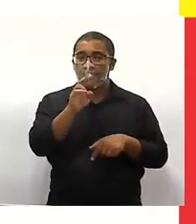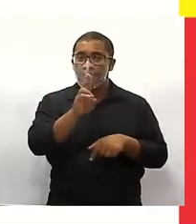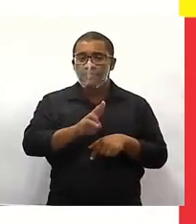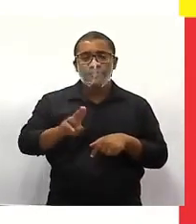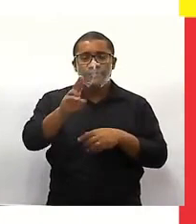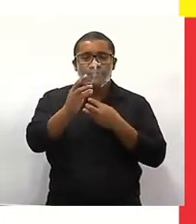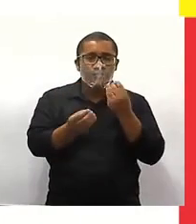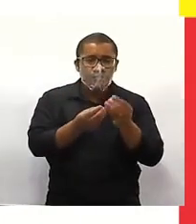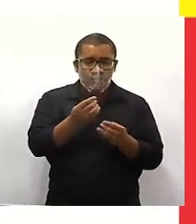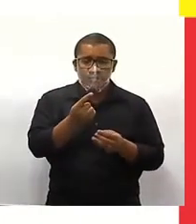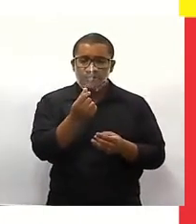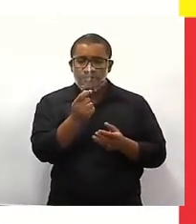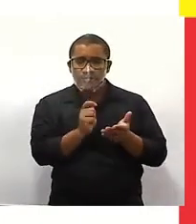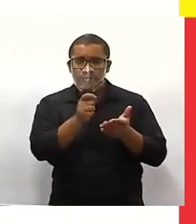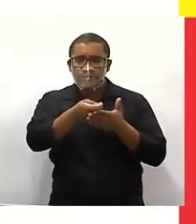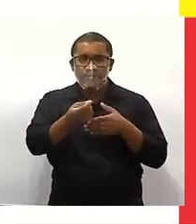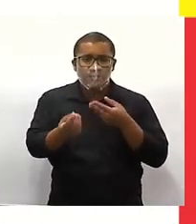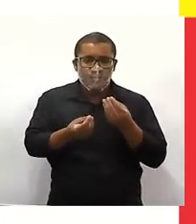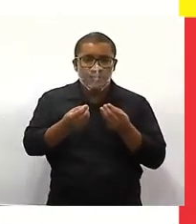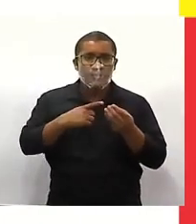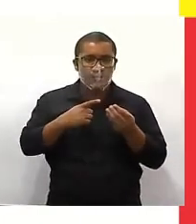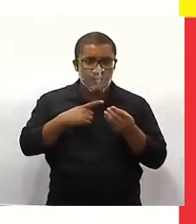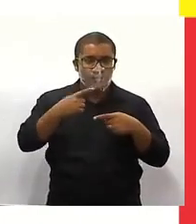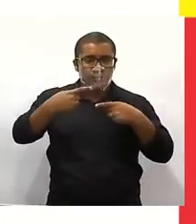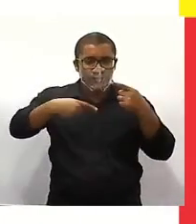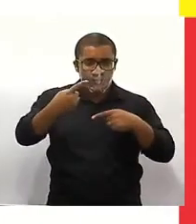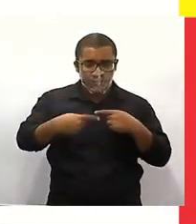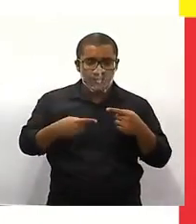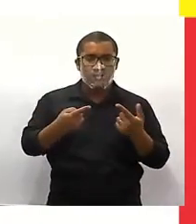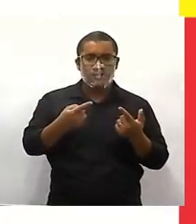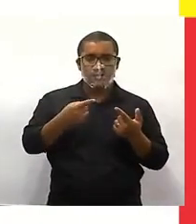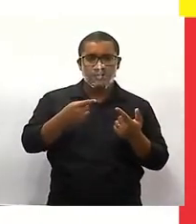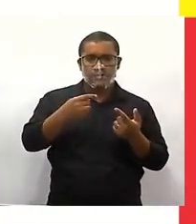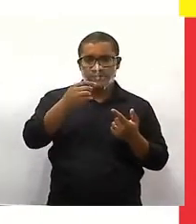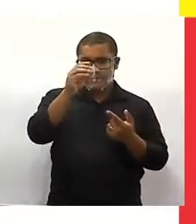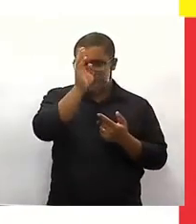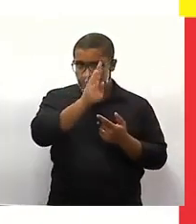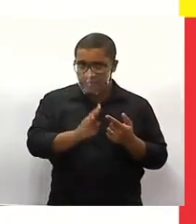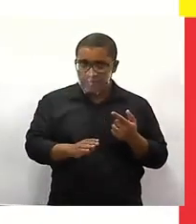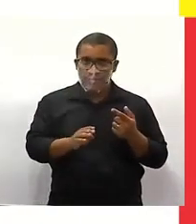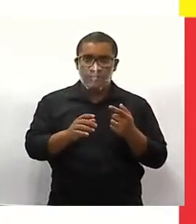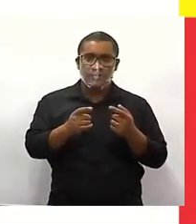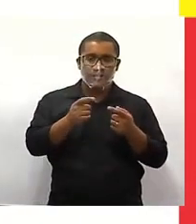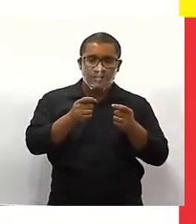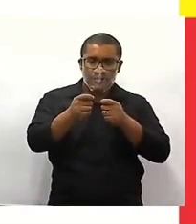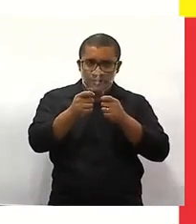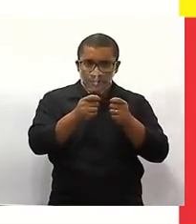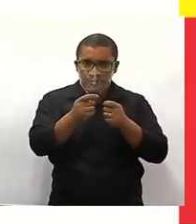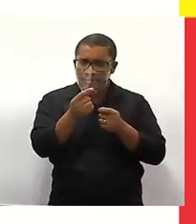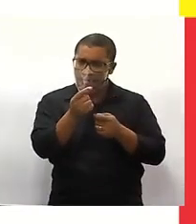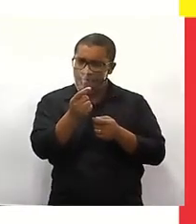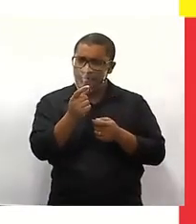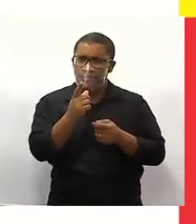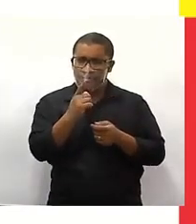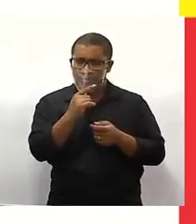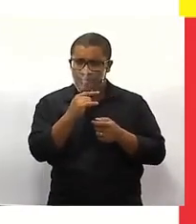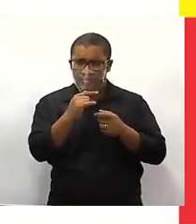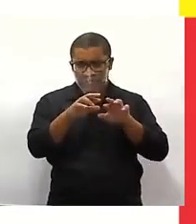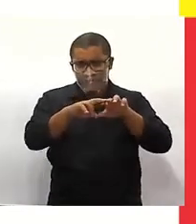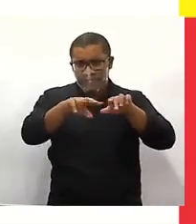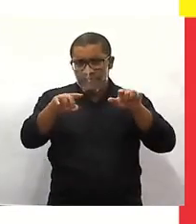conforme estabelece a Política Nacional de Recursos Hídricos, observe os mencionados a